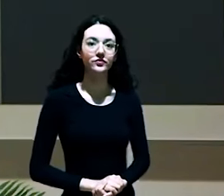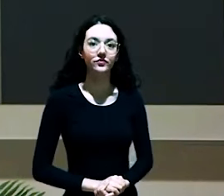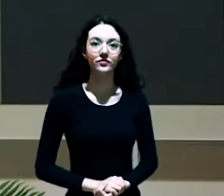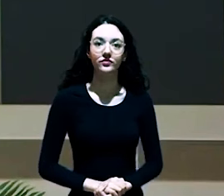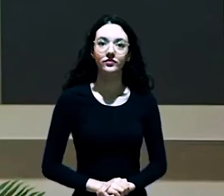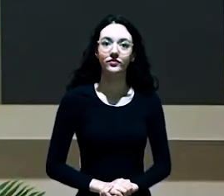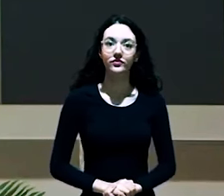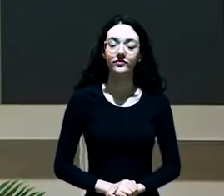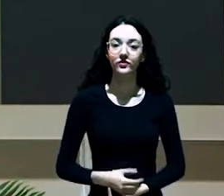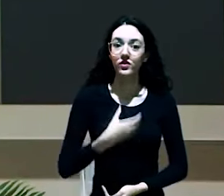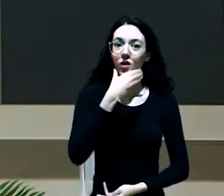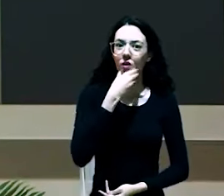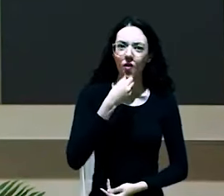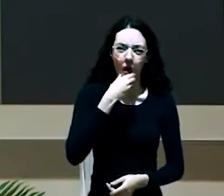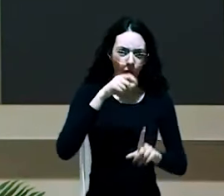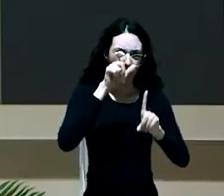não caminhava, ele flotava pelo ar, ele